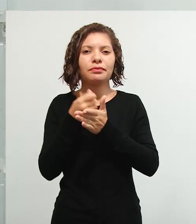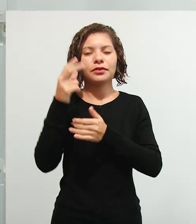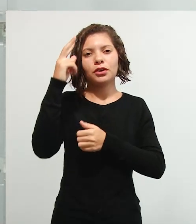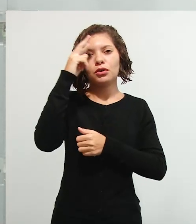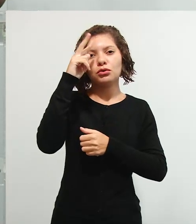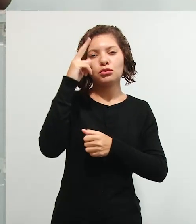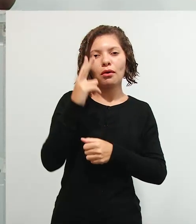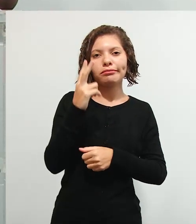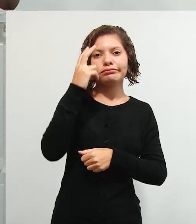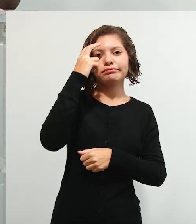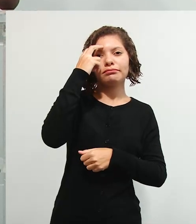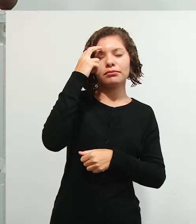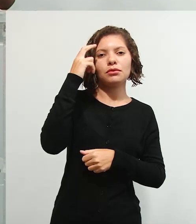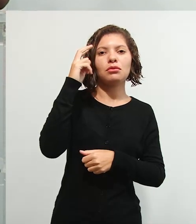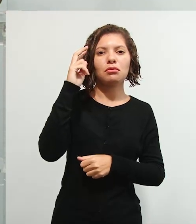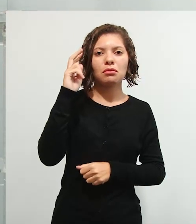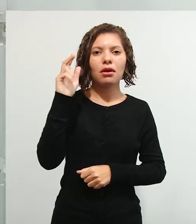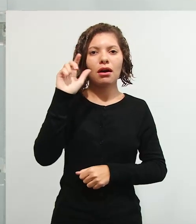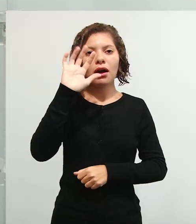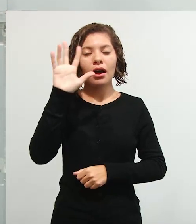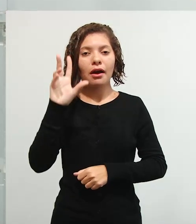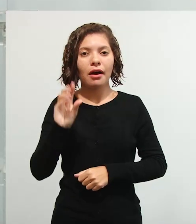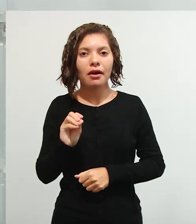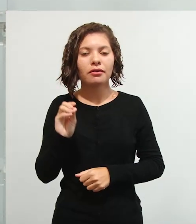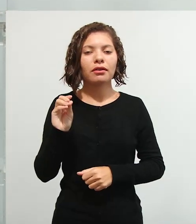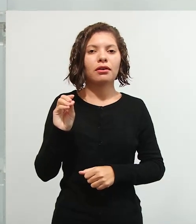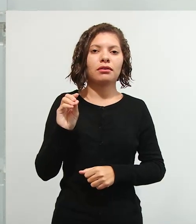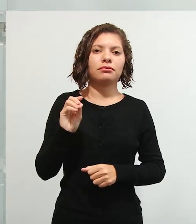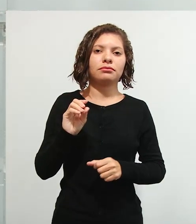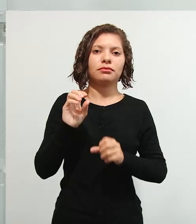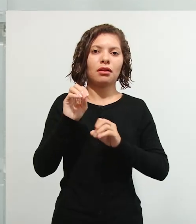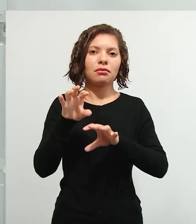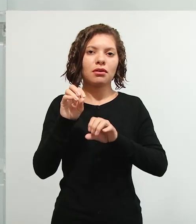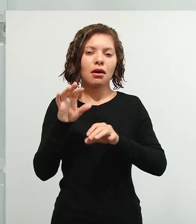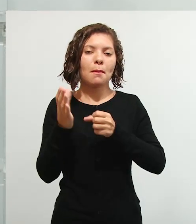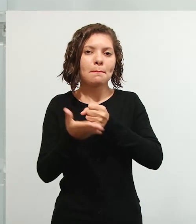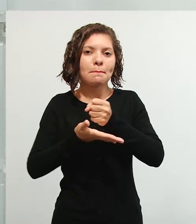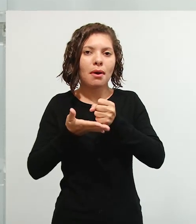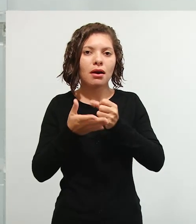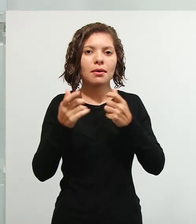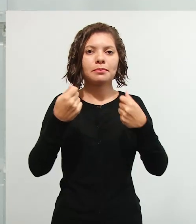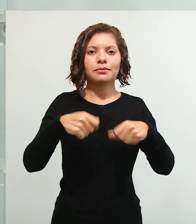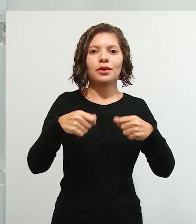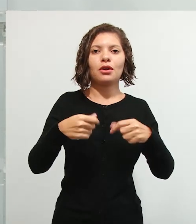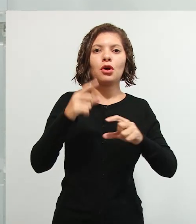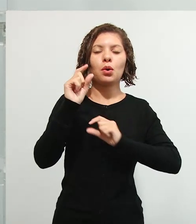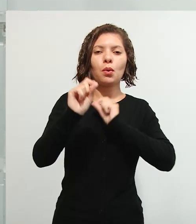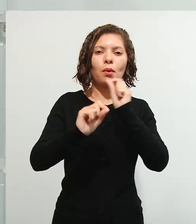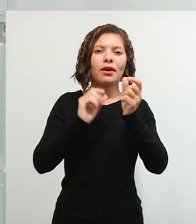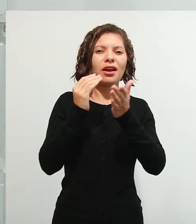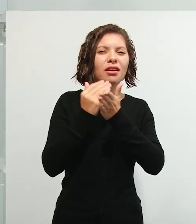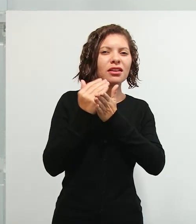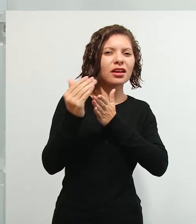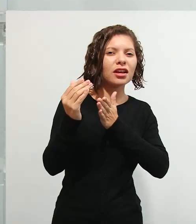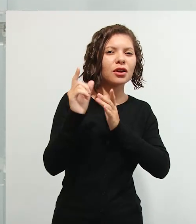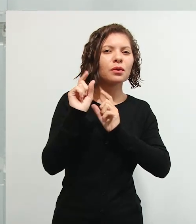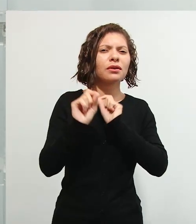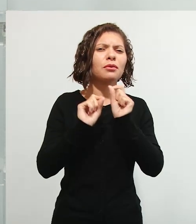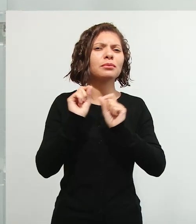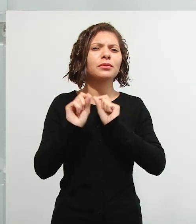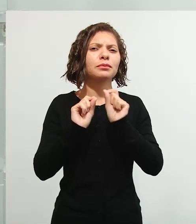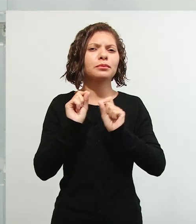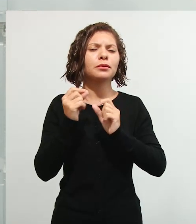cultura afro-brasileira e africana na rede de educação básica, é necessário que nós partamos de algum